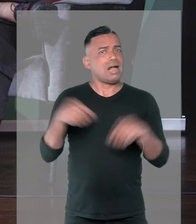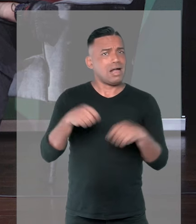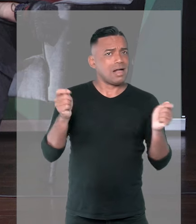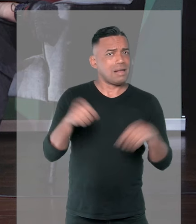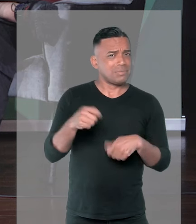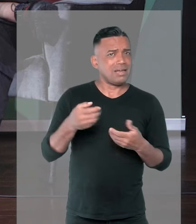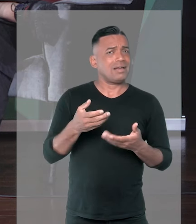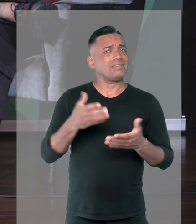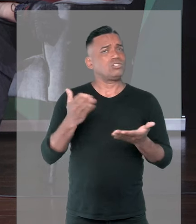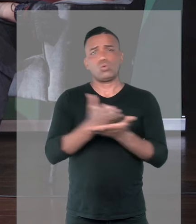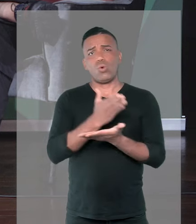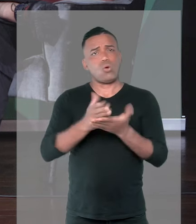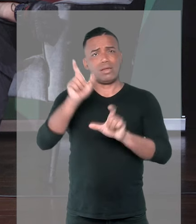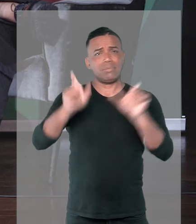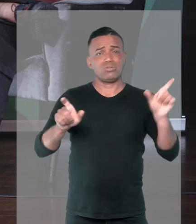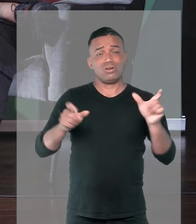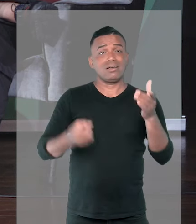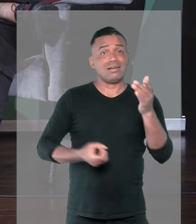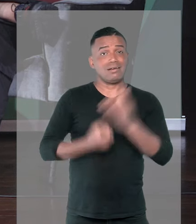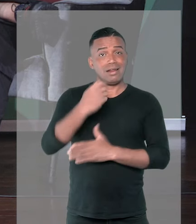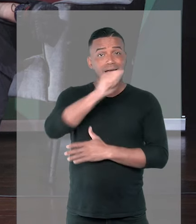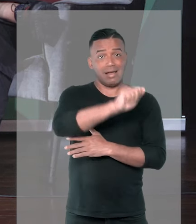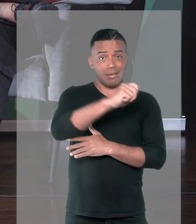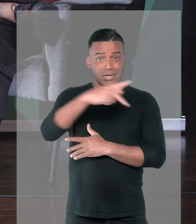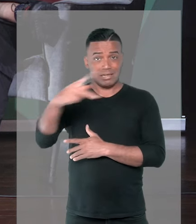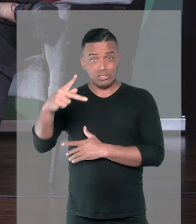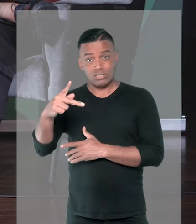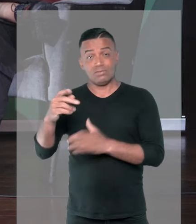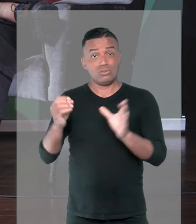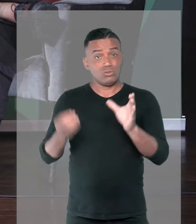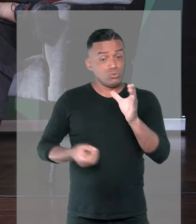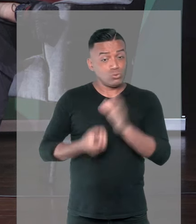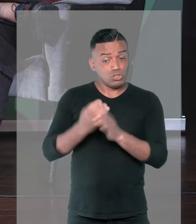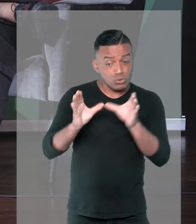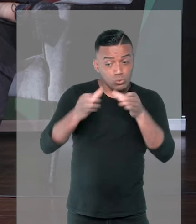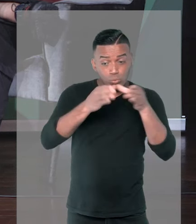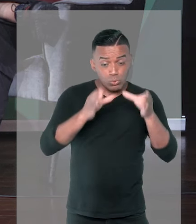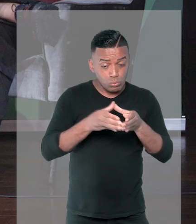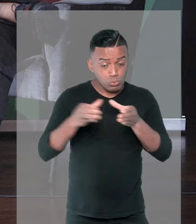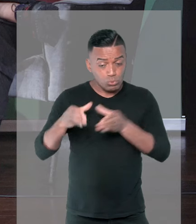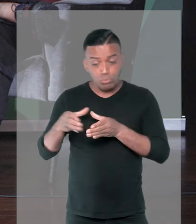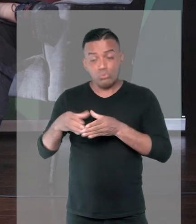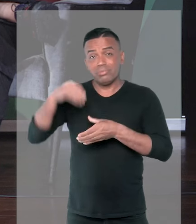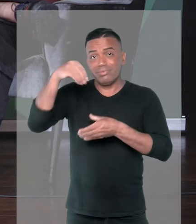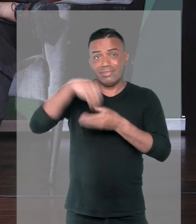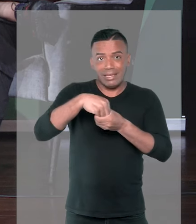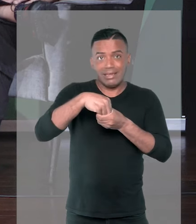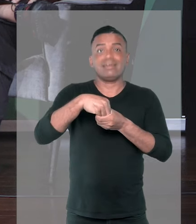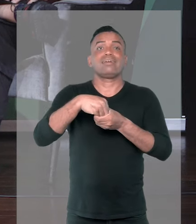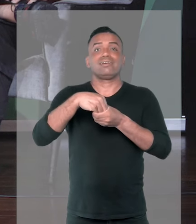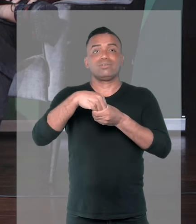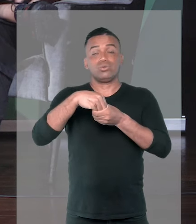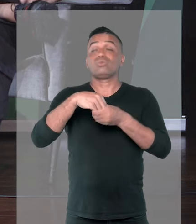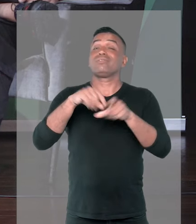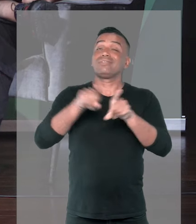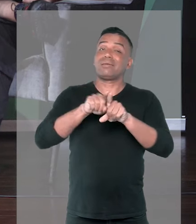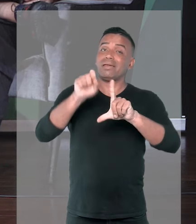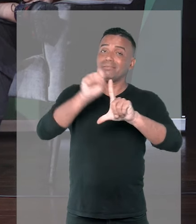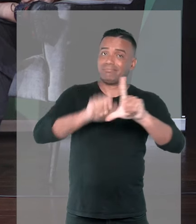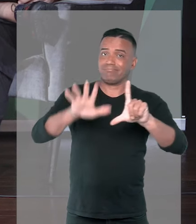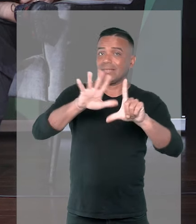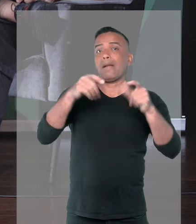inclusive você criar seu aplicativo e formar comunidades em cima dele ou formar comunidades diretamente em cima das plataformas